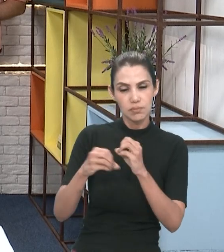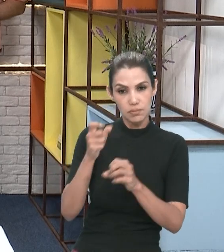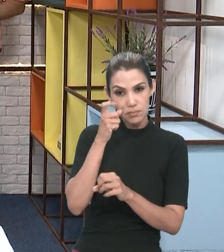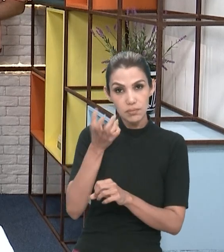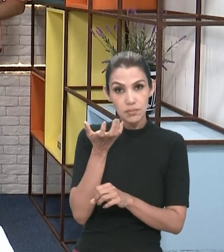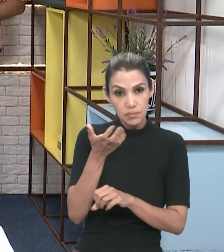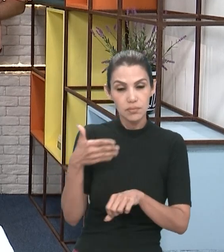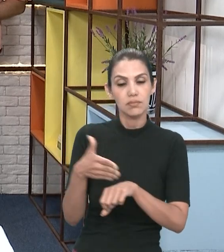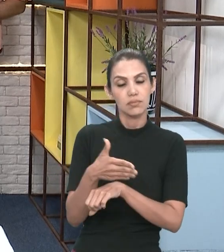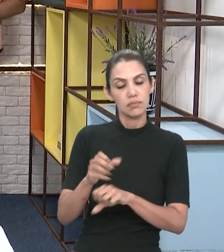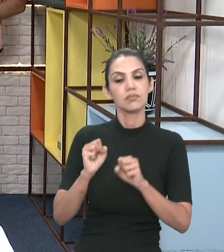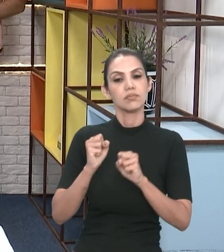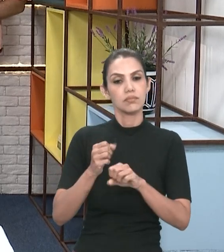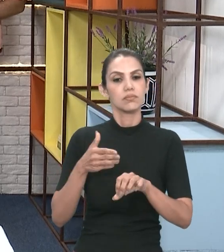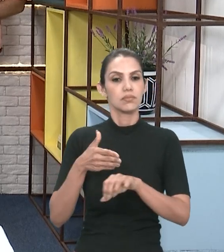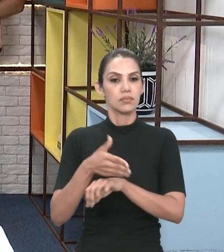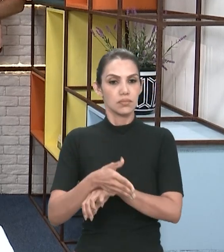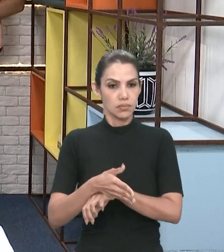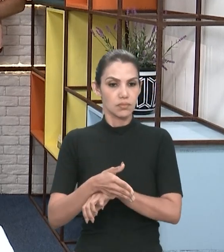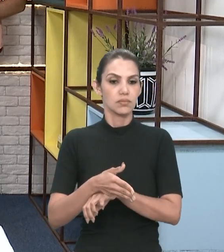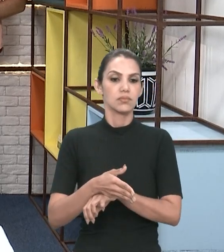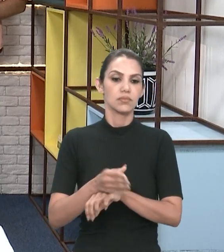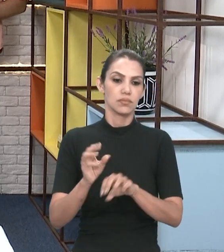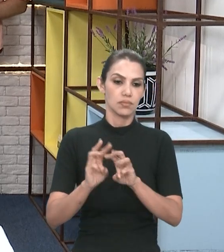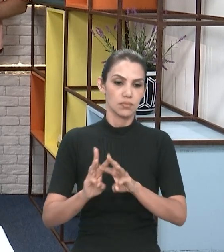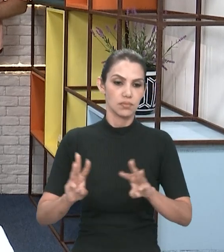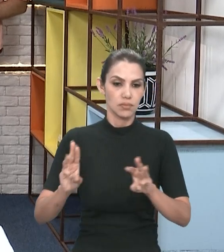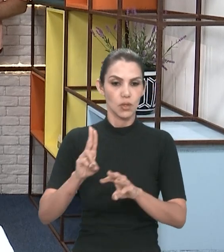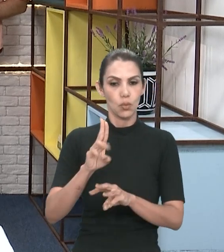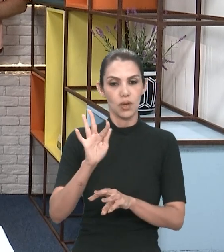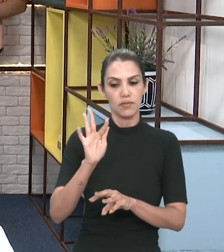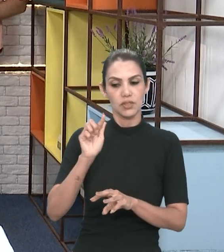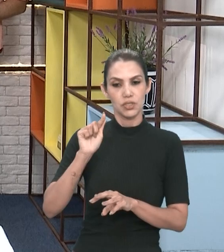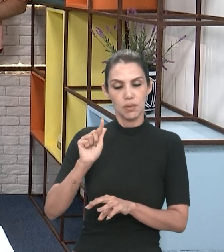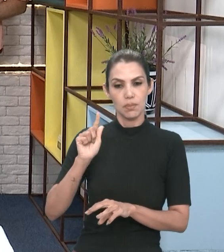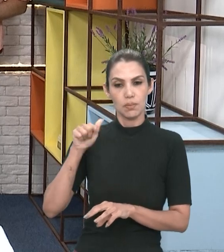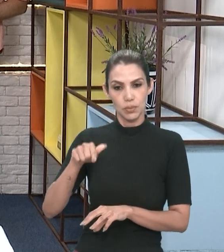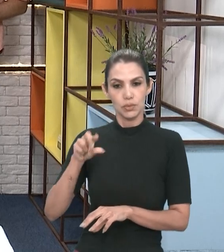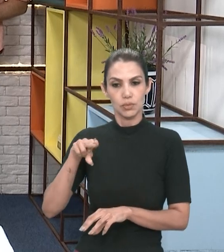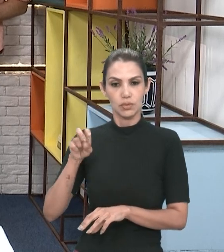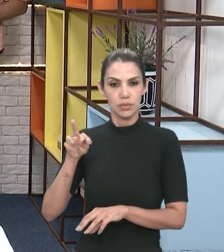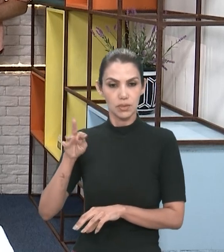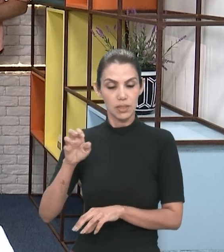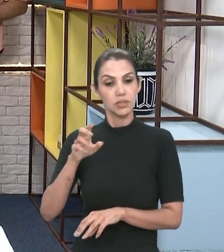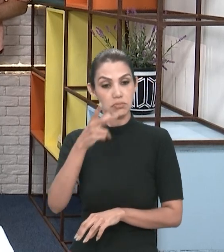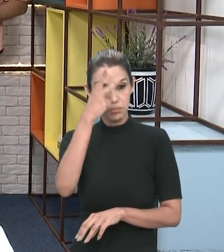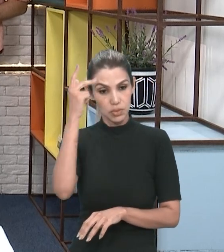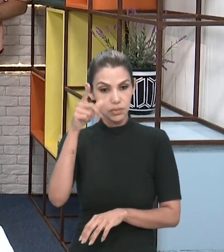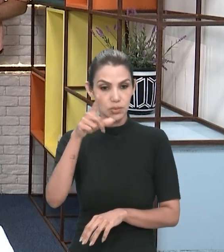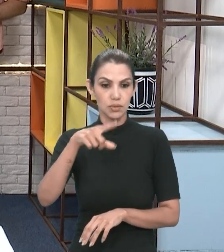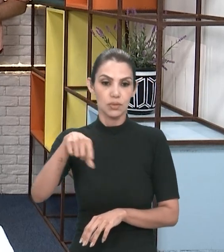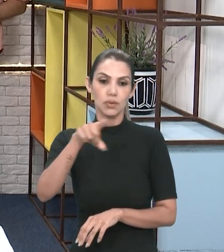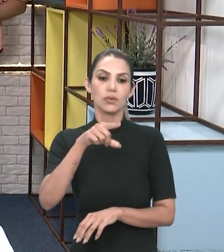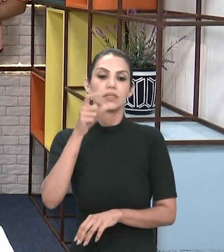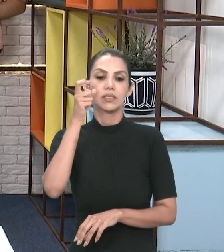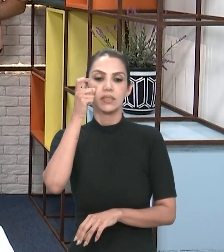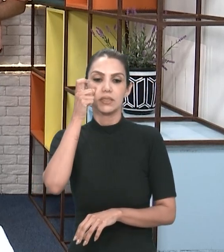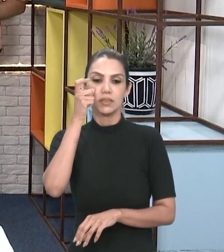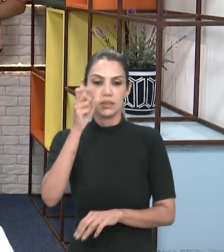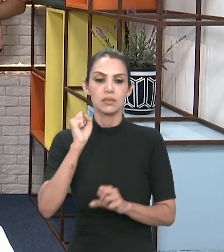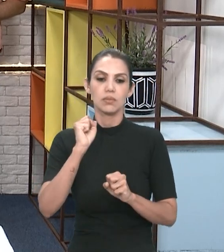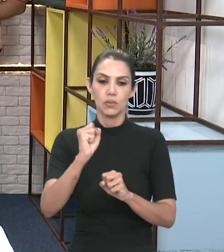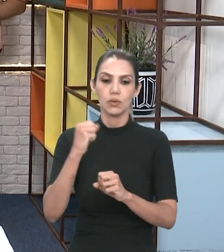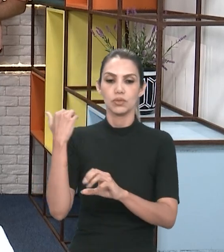podem ser feitas pelo portal UFG.net. Aos demais interessados, é só enviar um e-mail para o